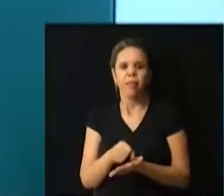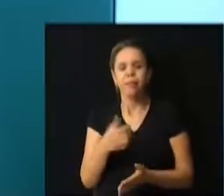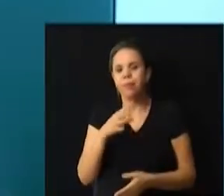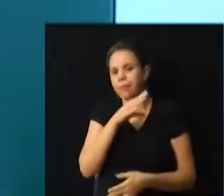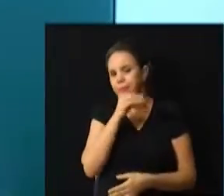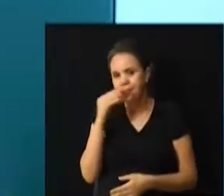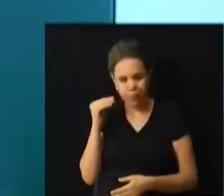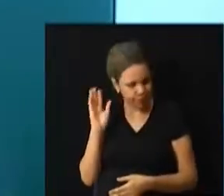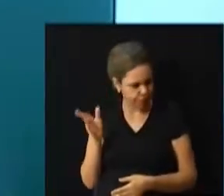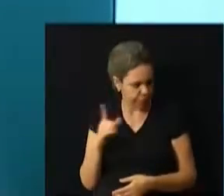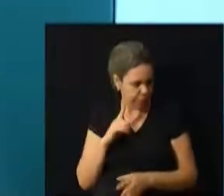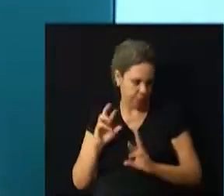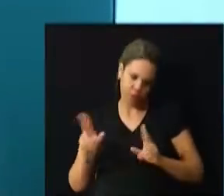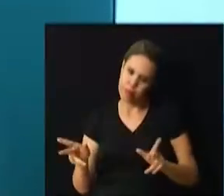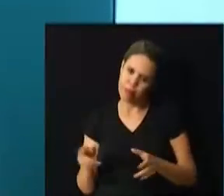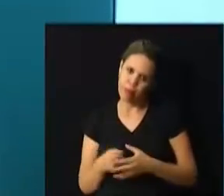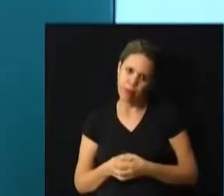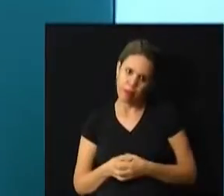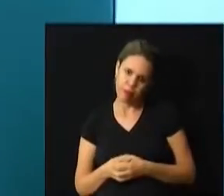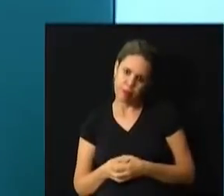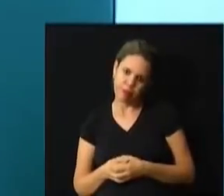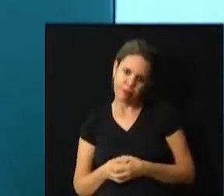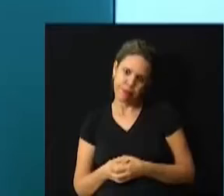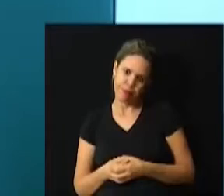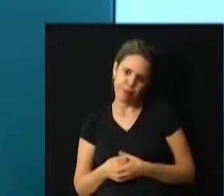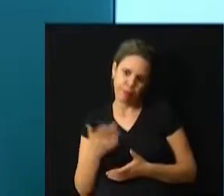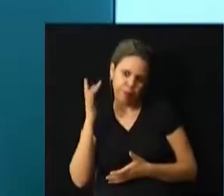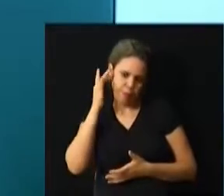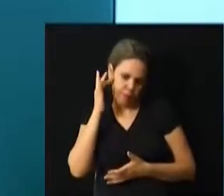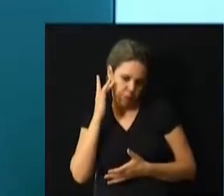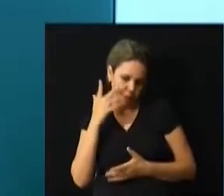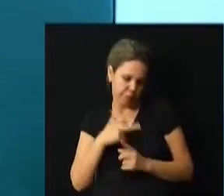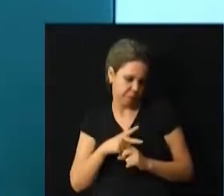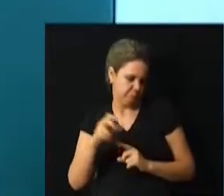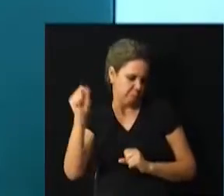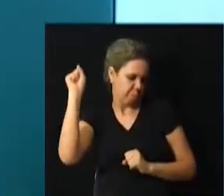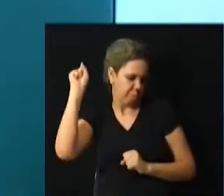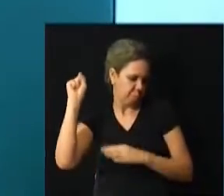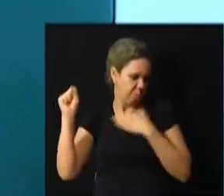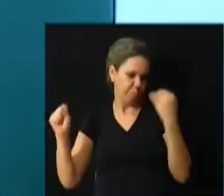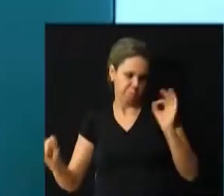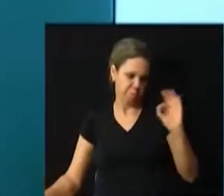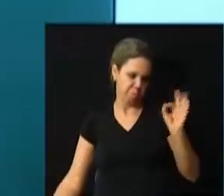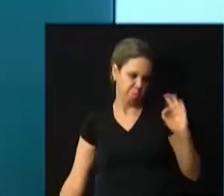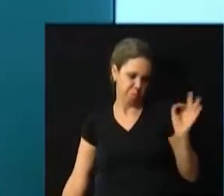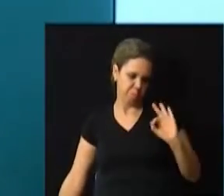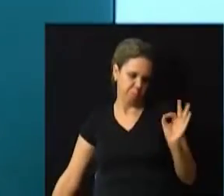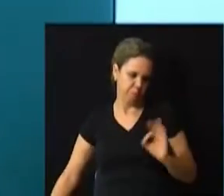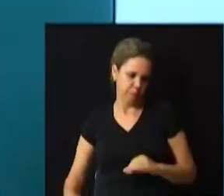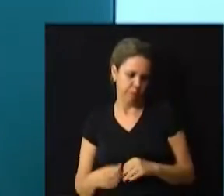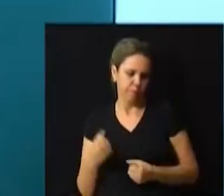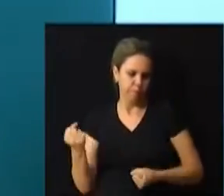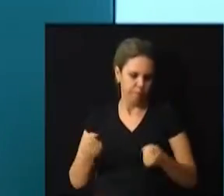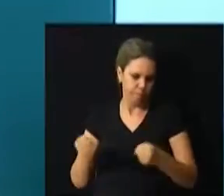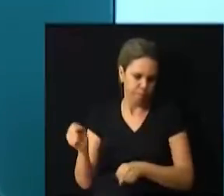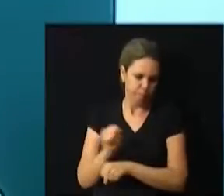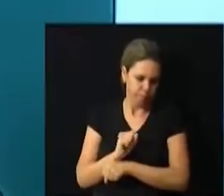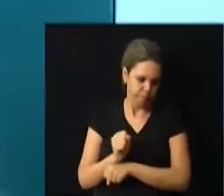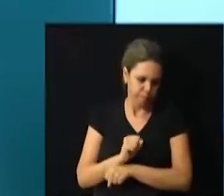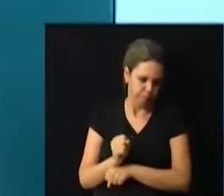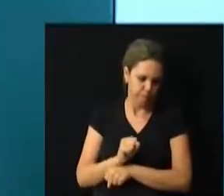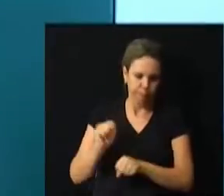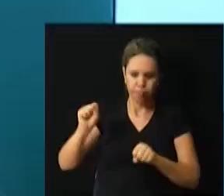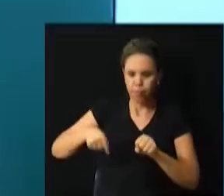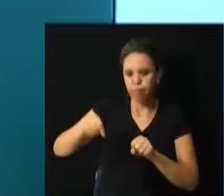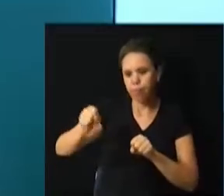na adolescência, né, já é meio diferente, né? Eles acham que eles são imortais, né? Então eles pegam um